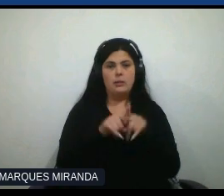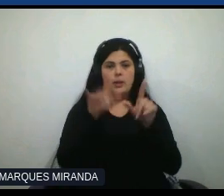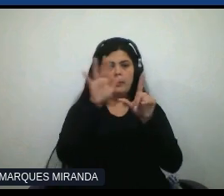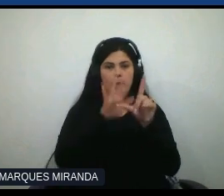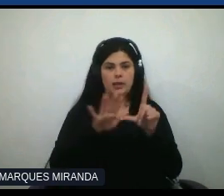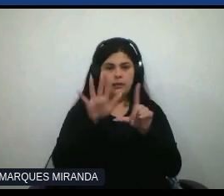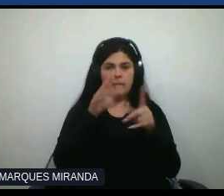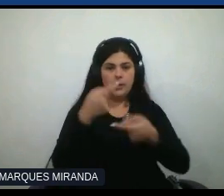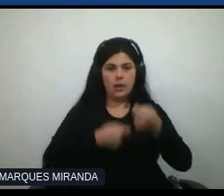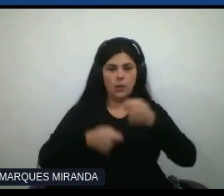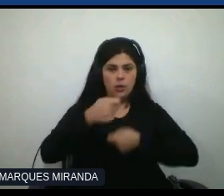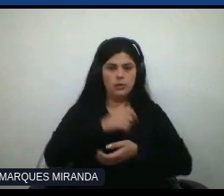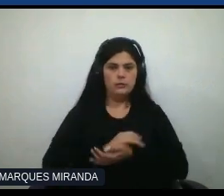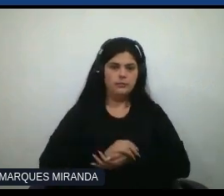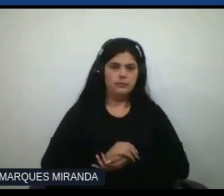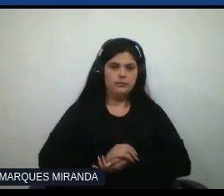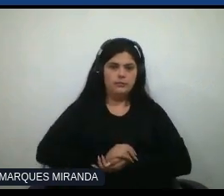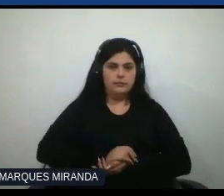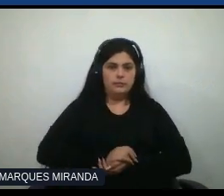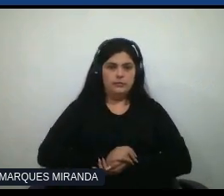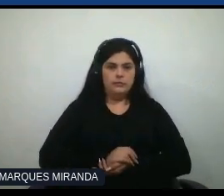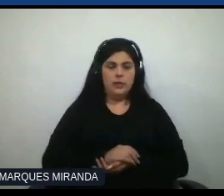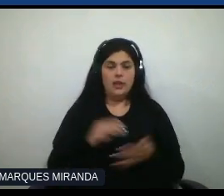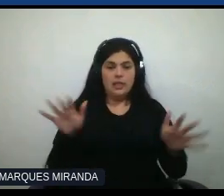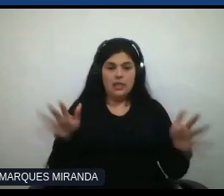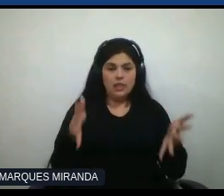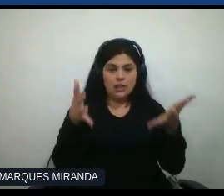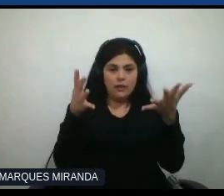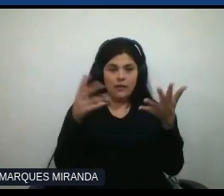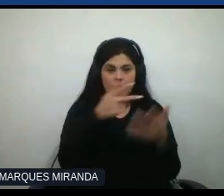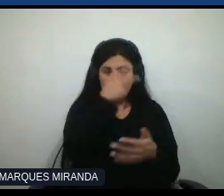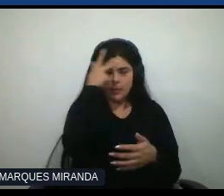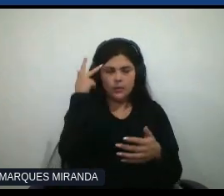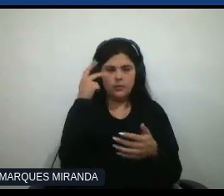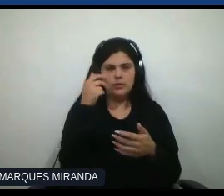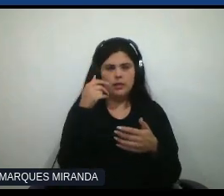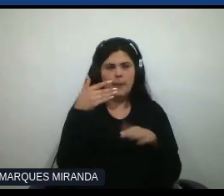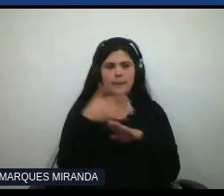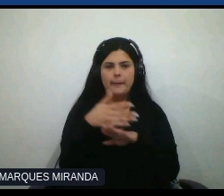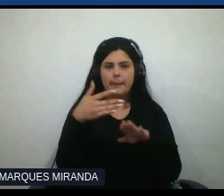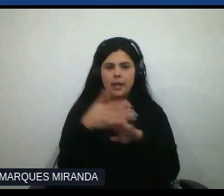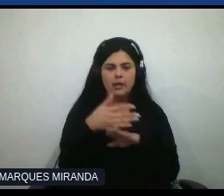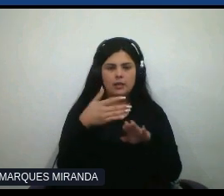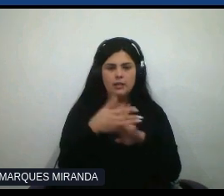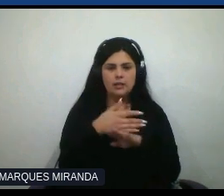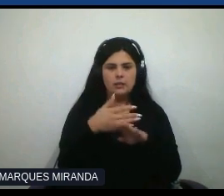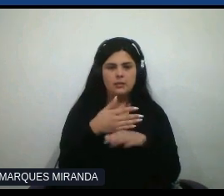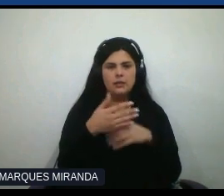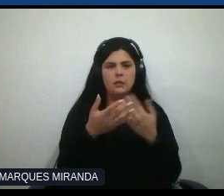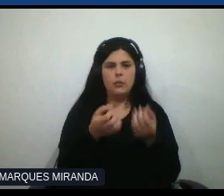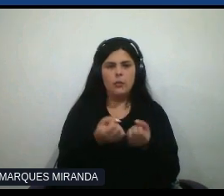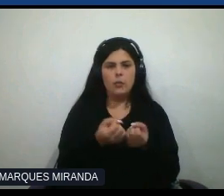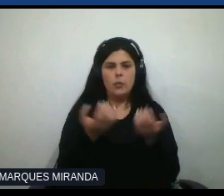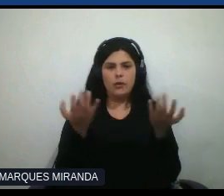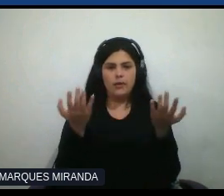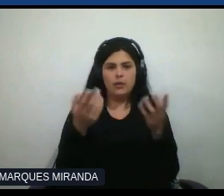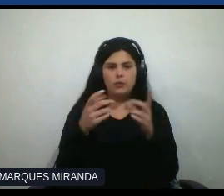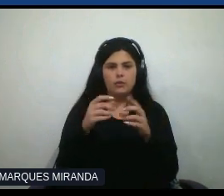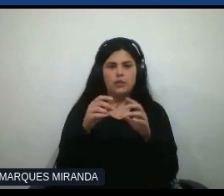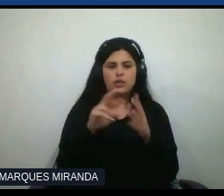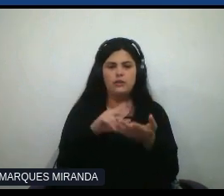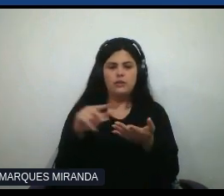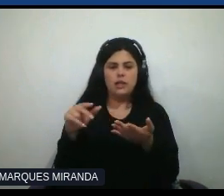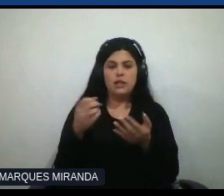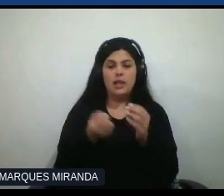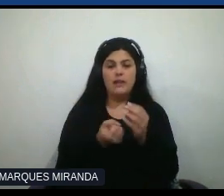de negócios, ela muito incentivava todo mundo a participar. Então, não era assim um evento da diversidade, era um evento